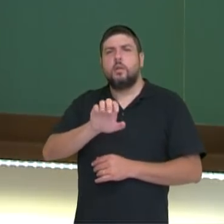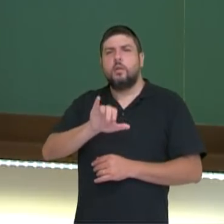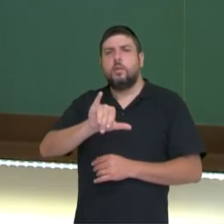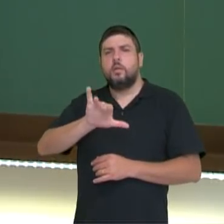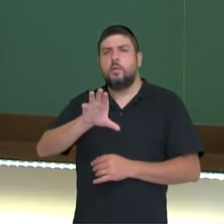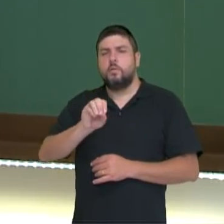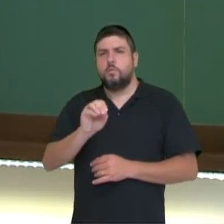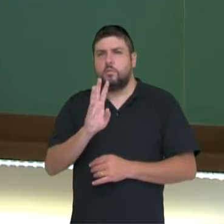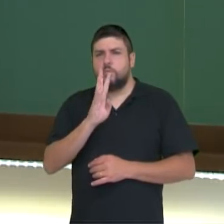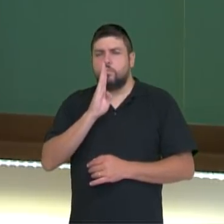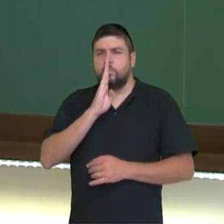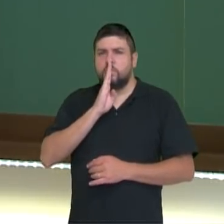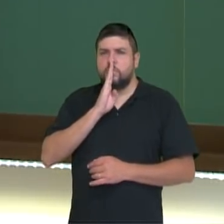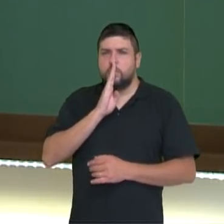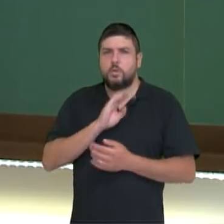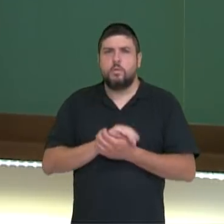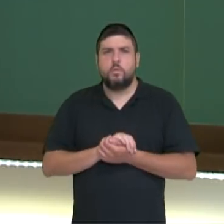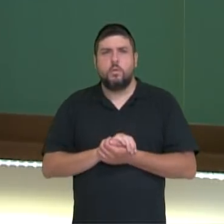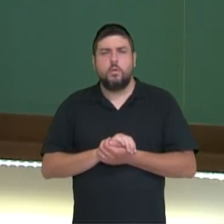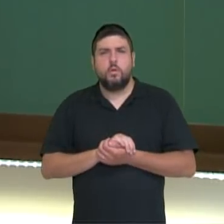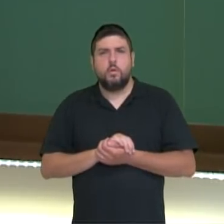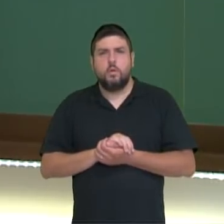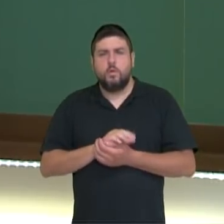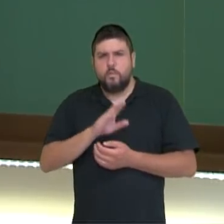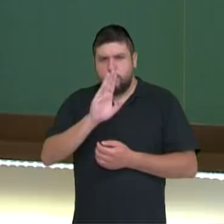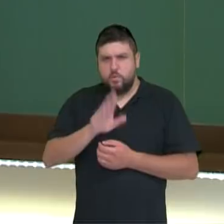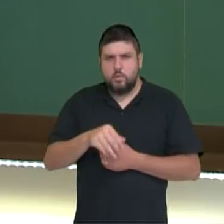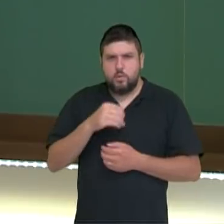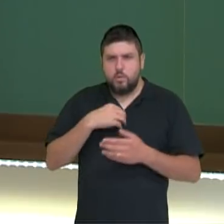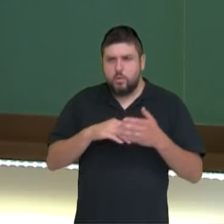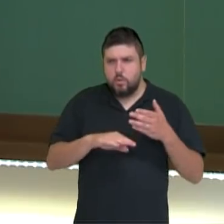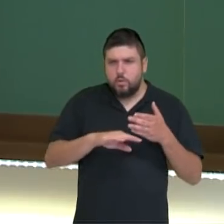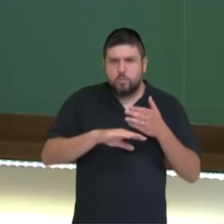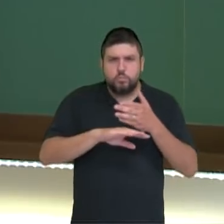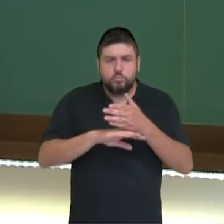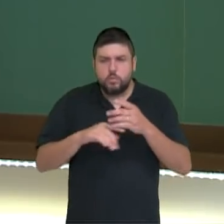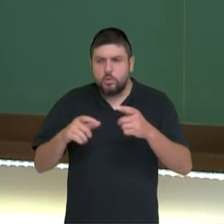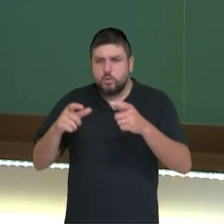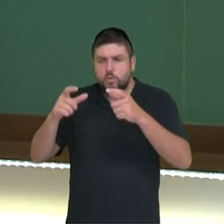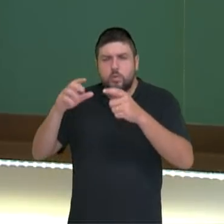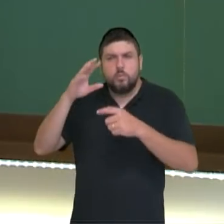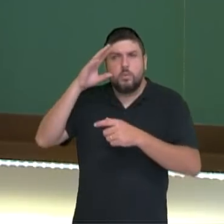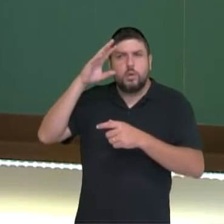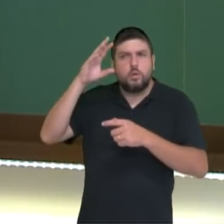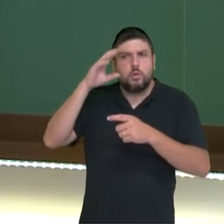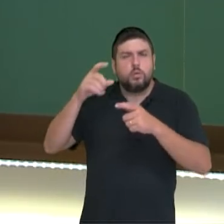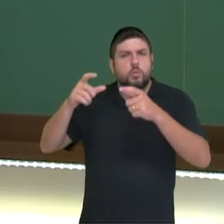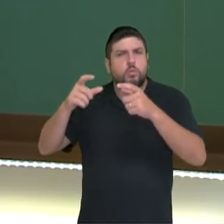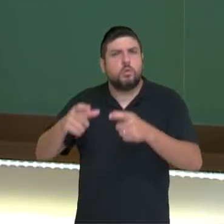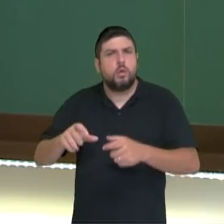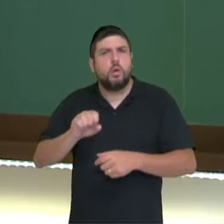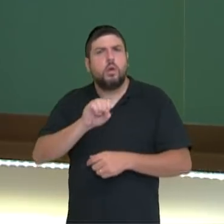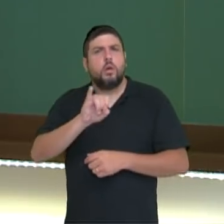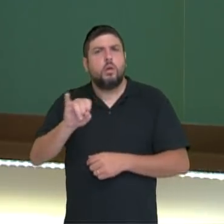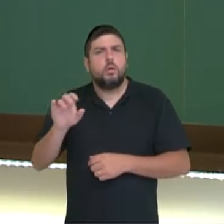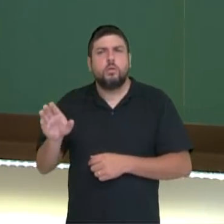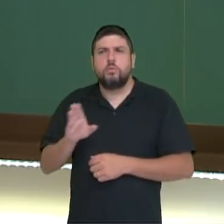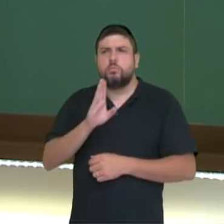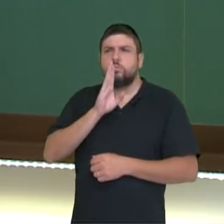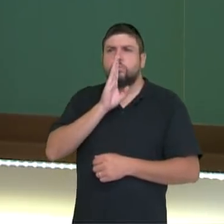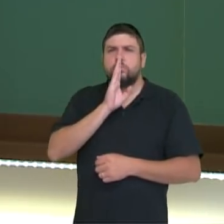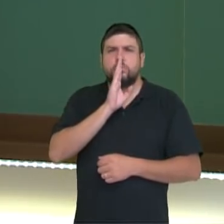se imaginou em um lugar onde não existisse som? Como seria o mundo sem